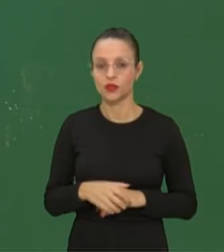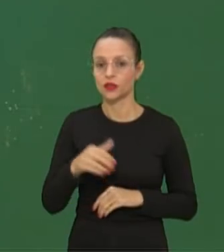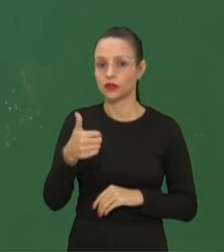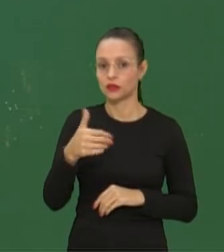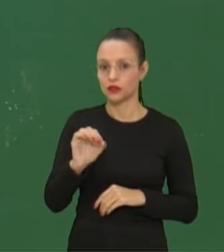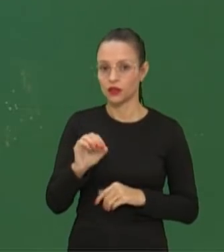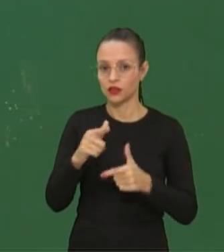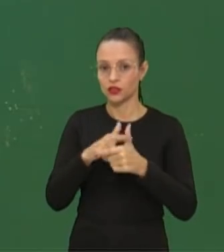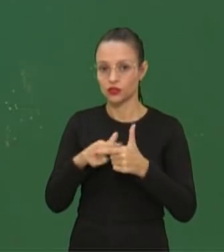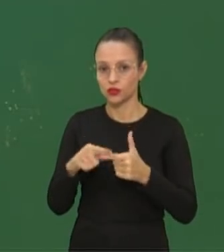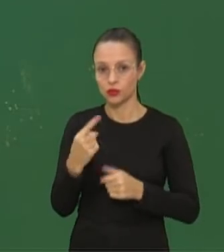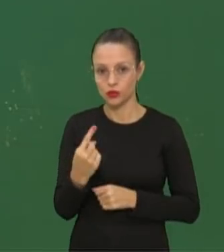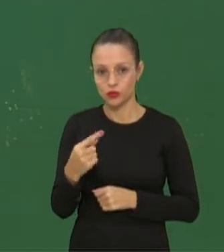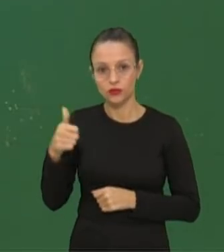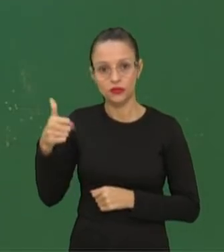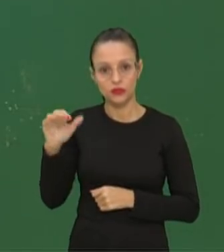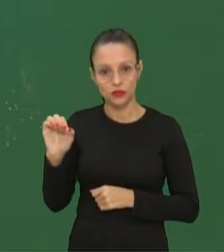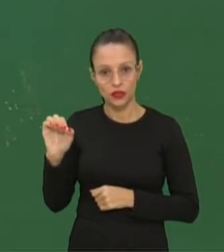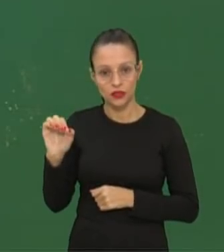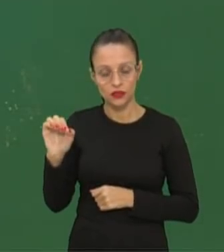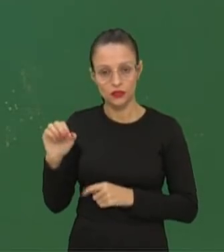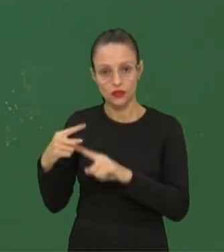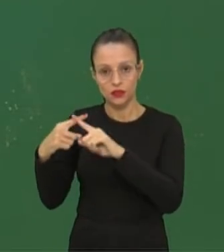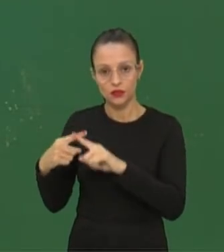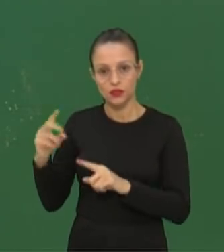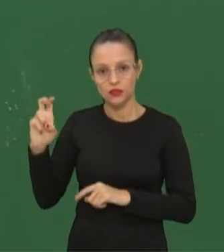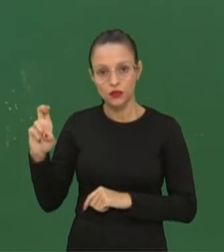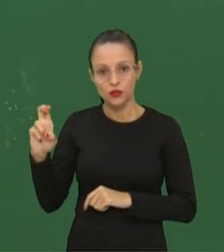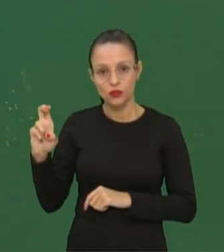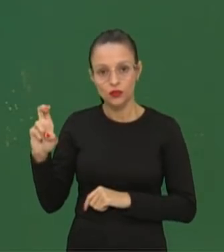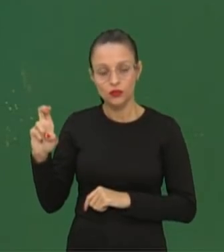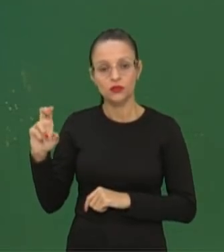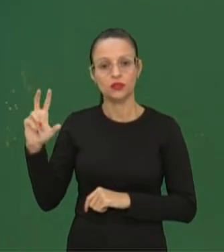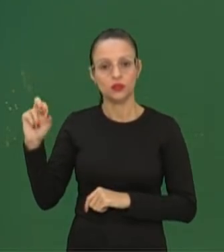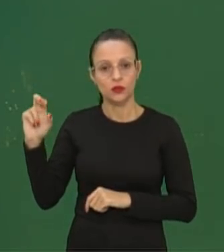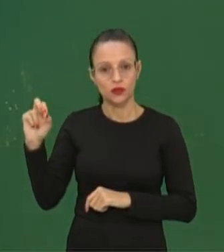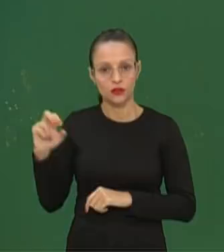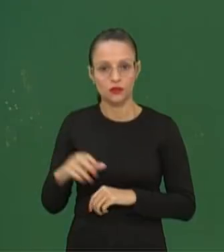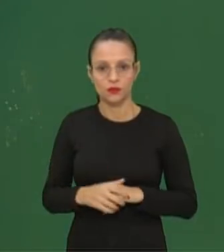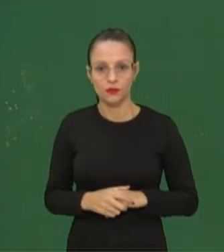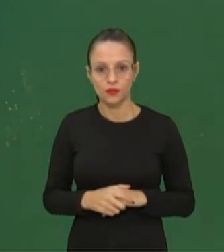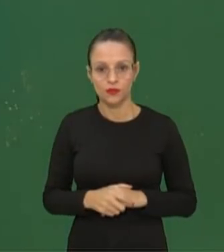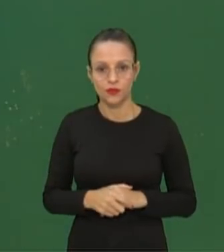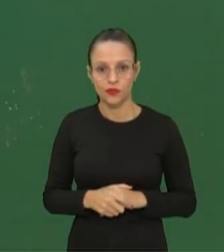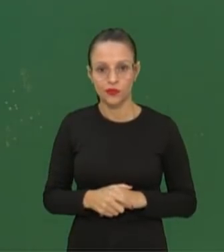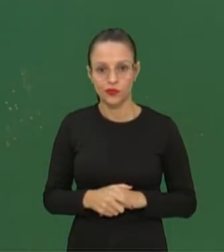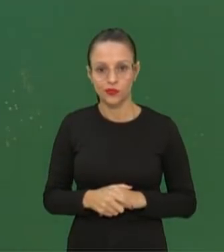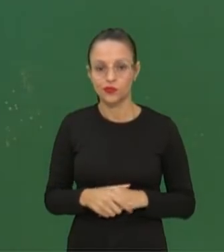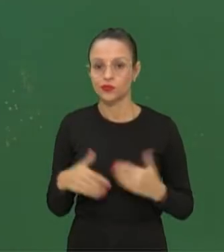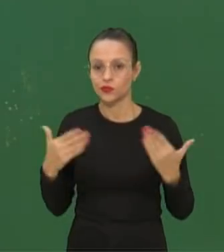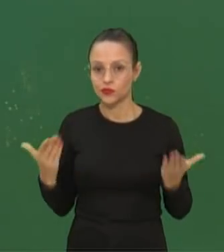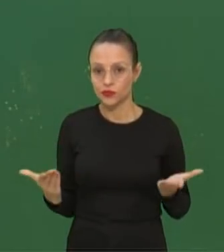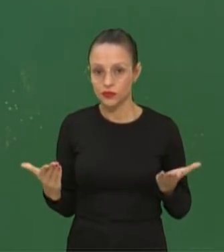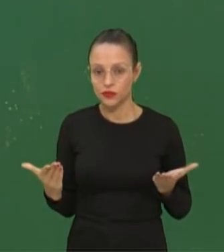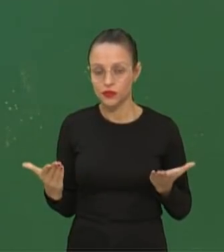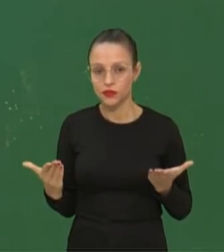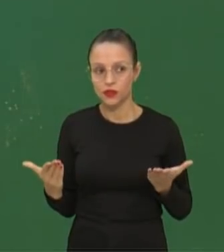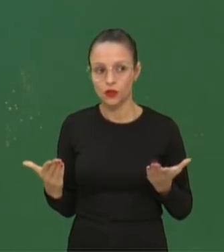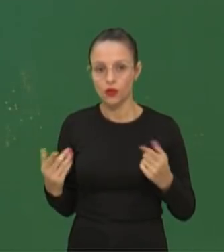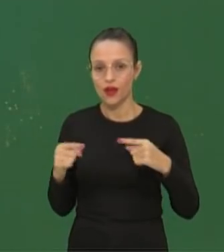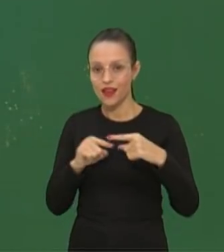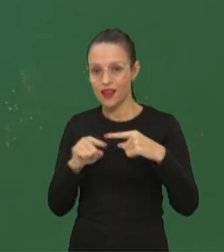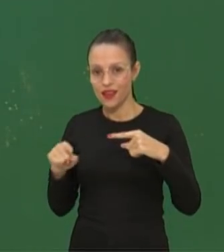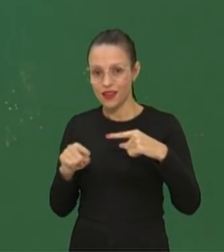10 dividido por 1 é 10. E 10 vezes 5 é quanto? 50. Então, denominador não preciso